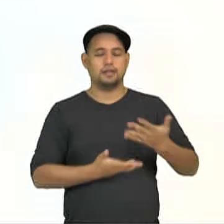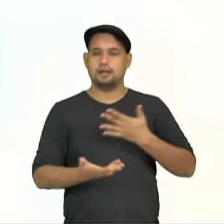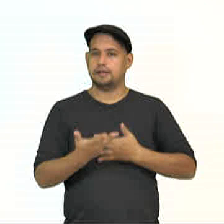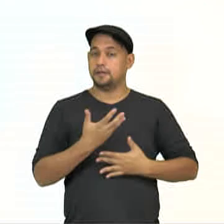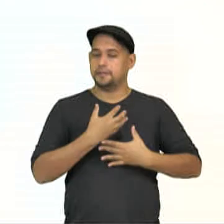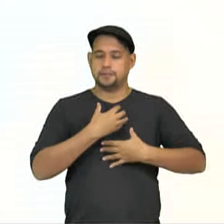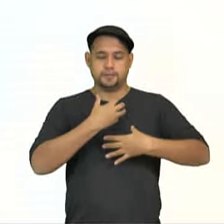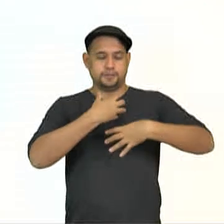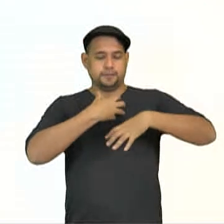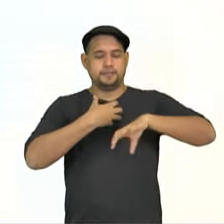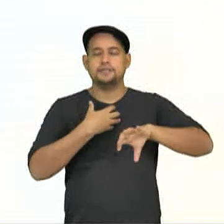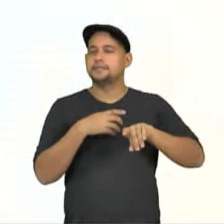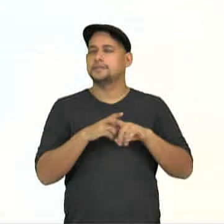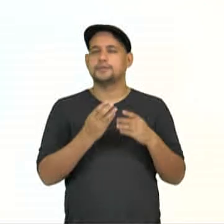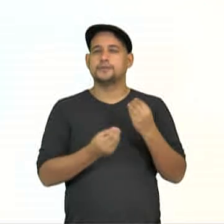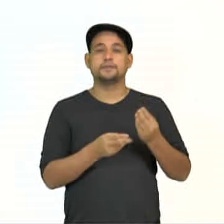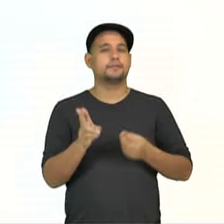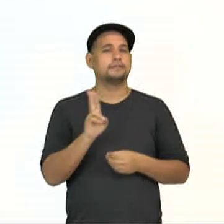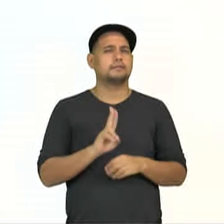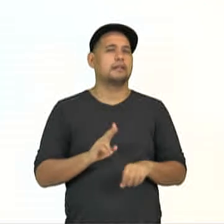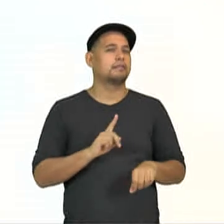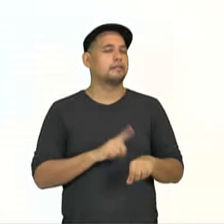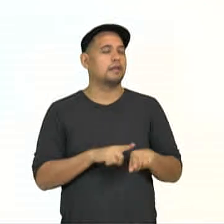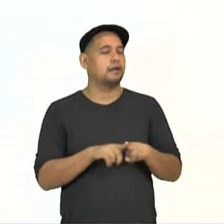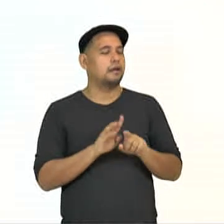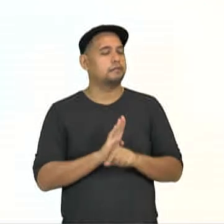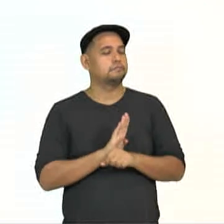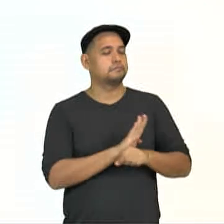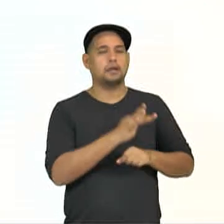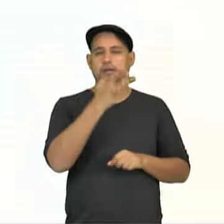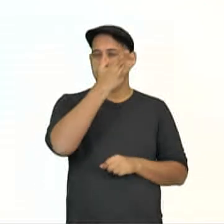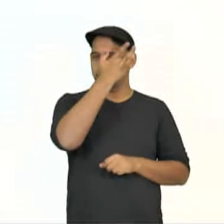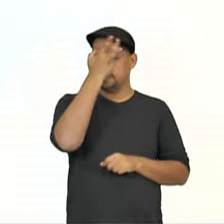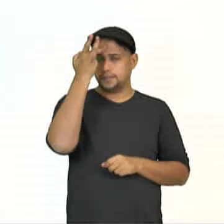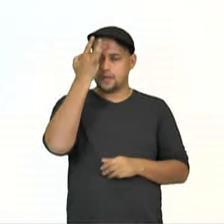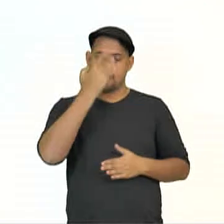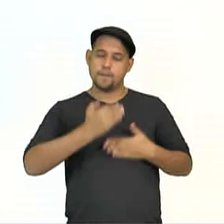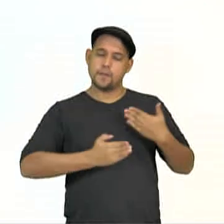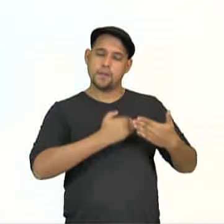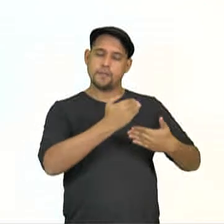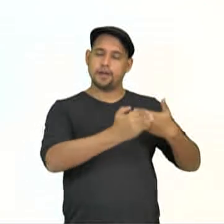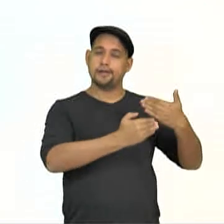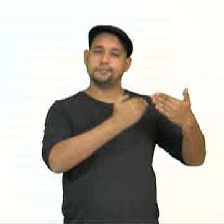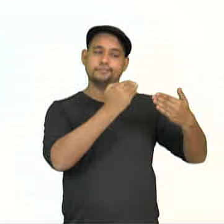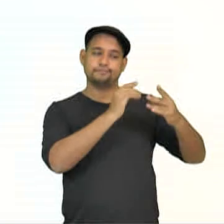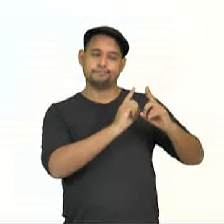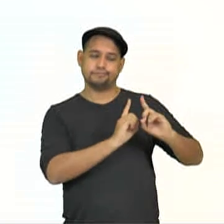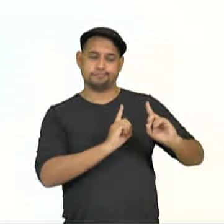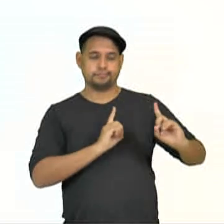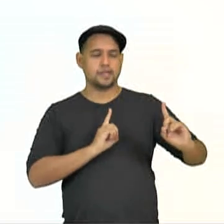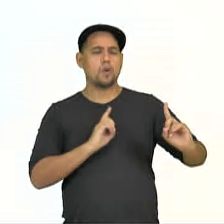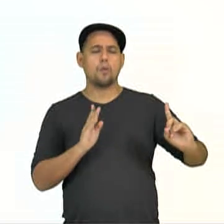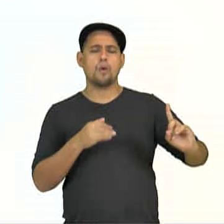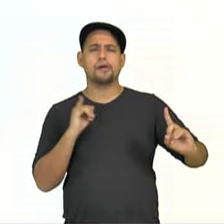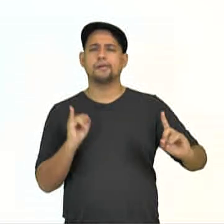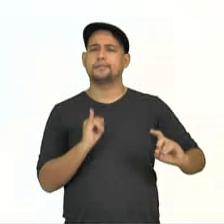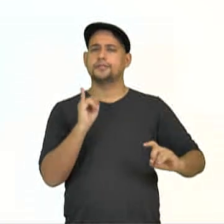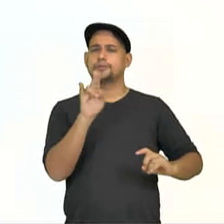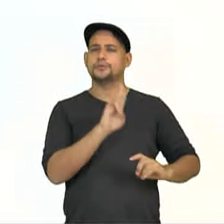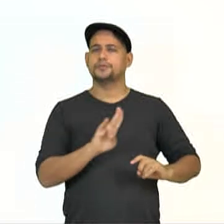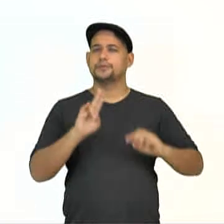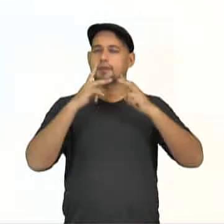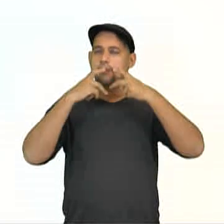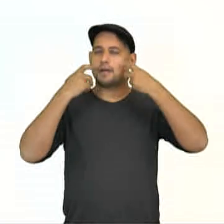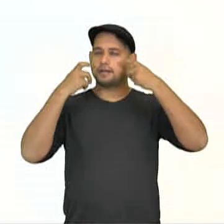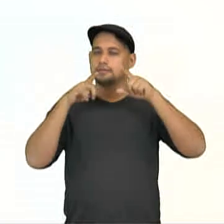alteridade. Como ocupar o tempo ajudando as pessoas durante o período de distanciamento social, a importância do uso das